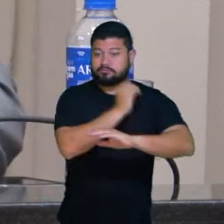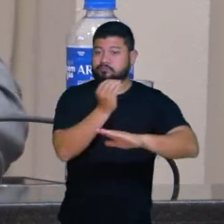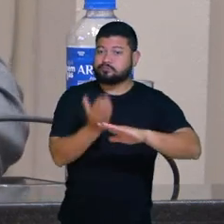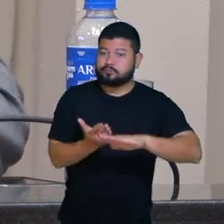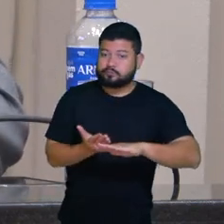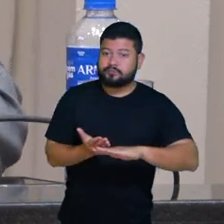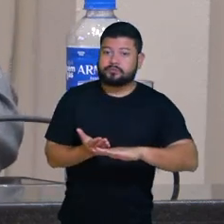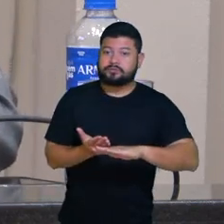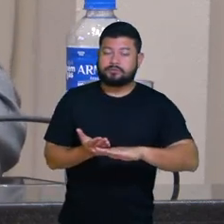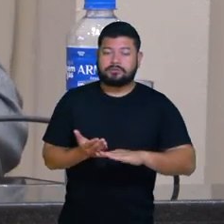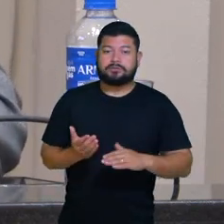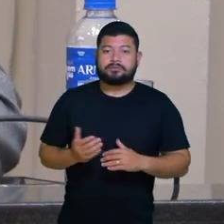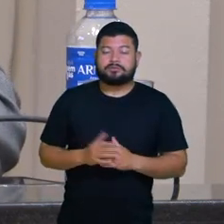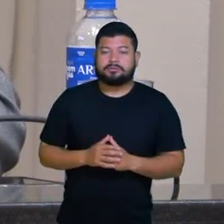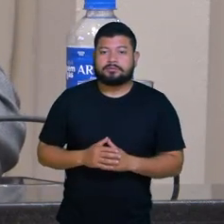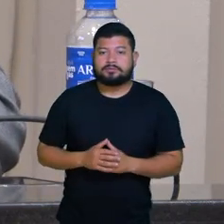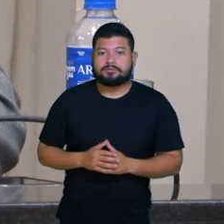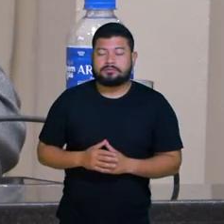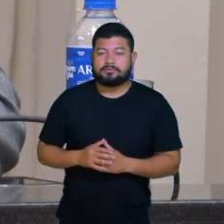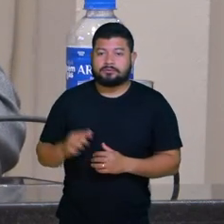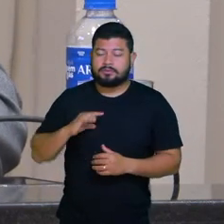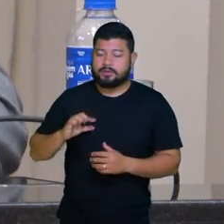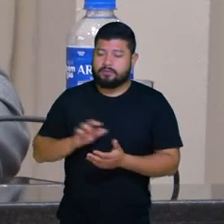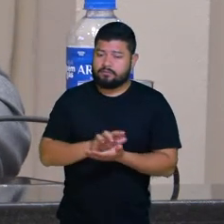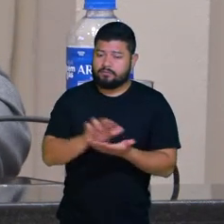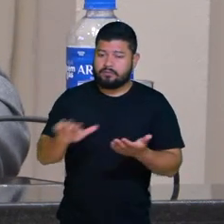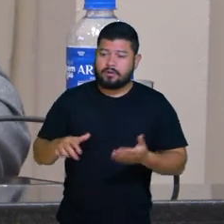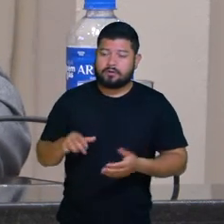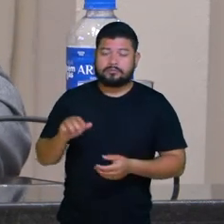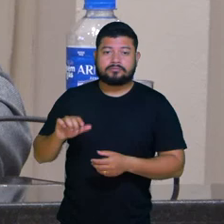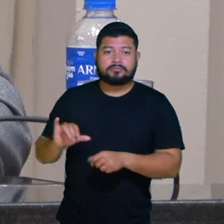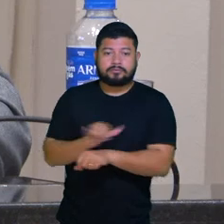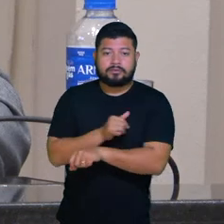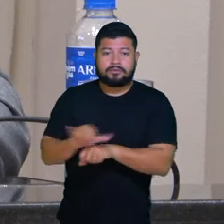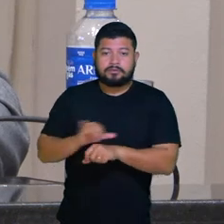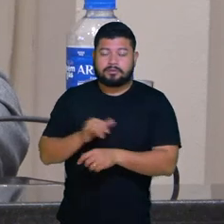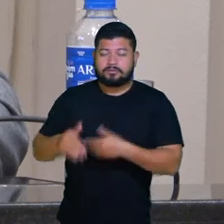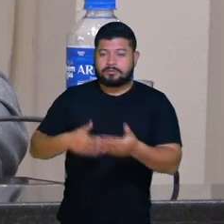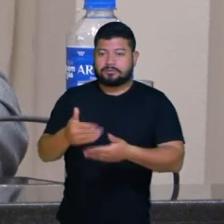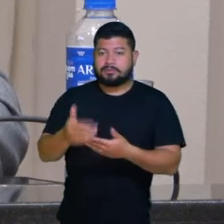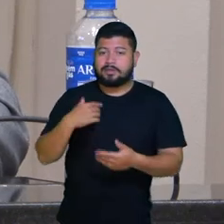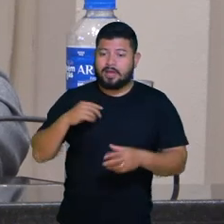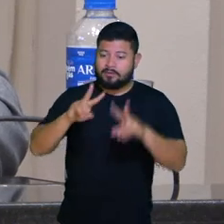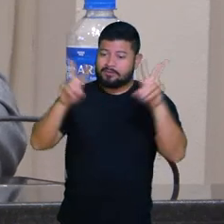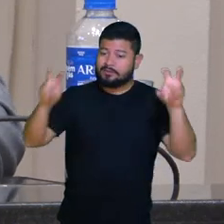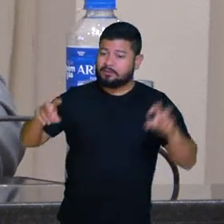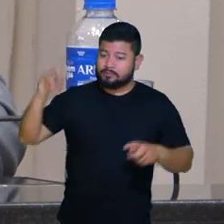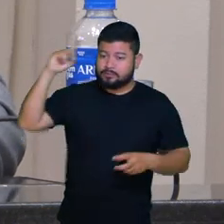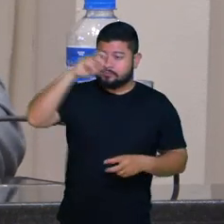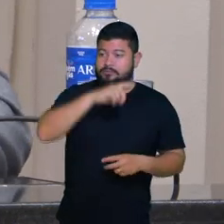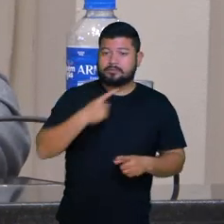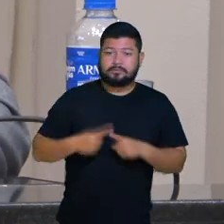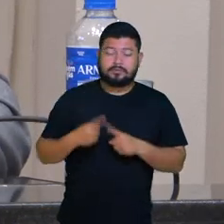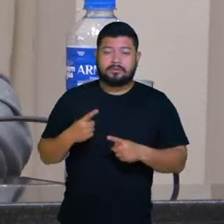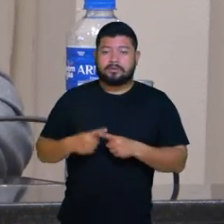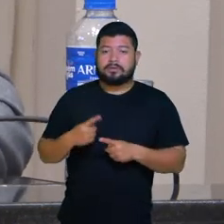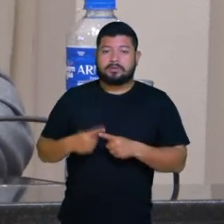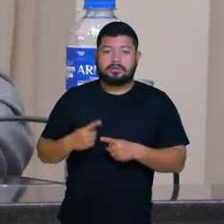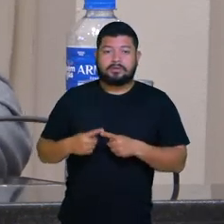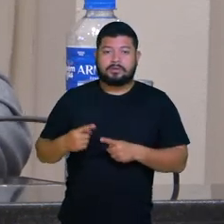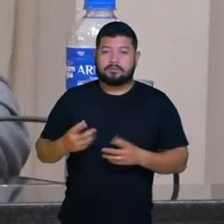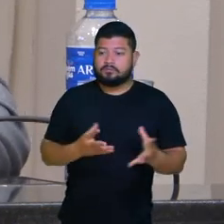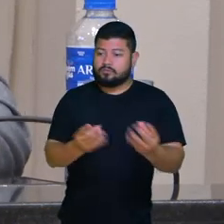nessa perspectiva né Eh certamente é um tema bastante complexo porque muitas vezes em muitas